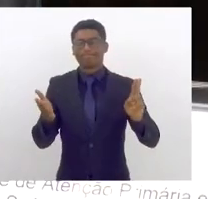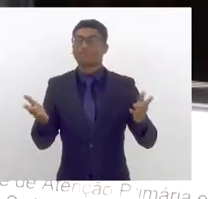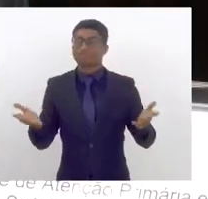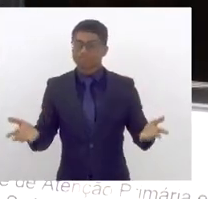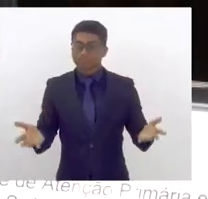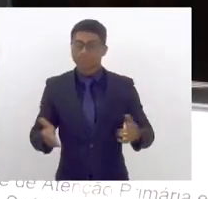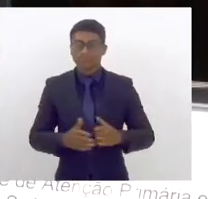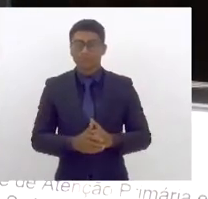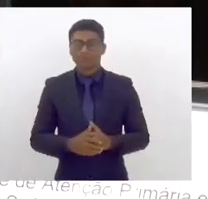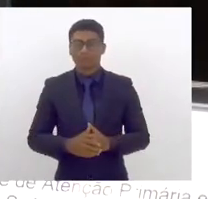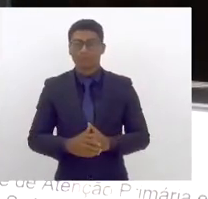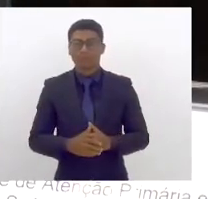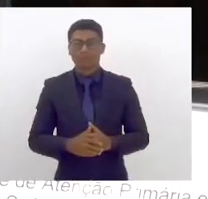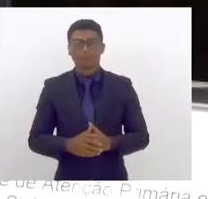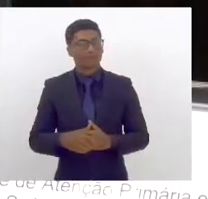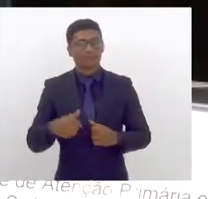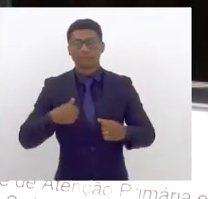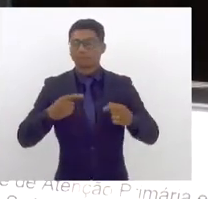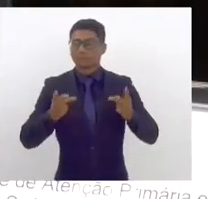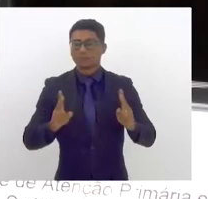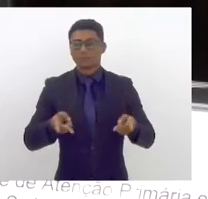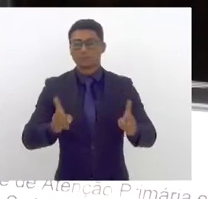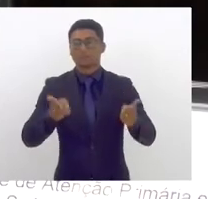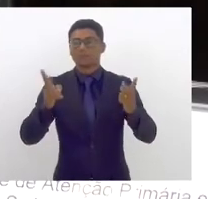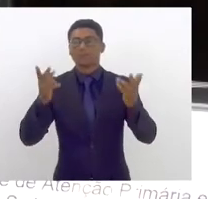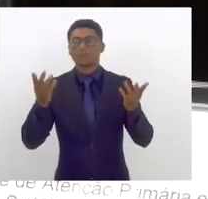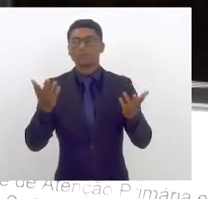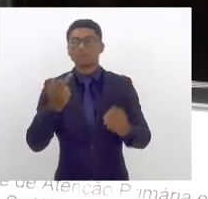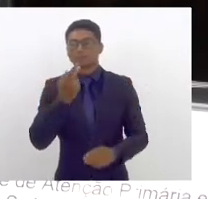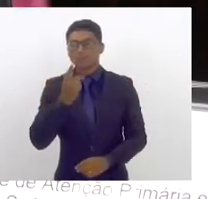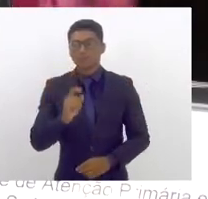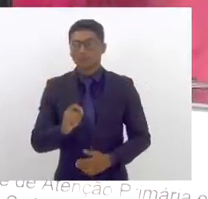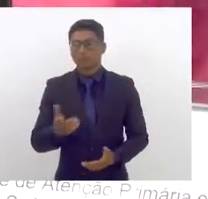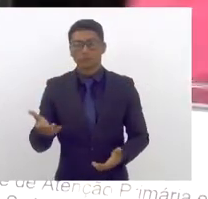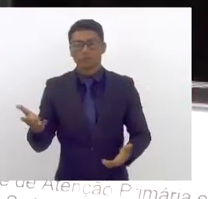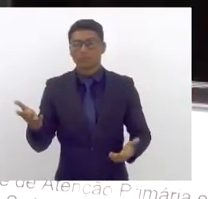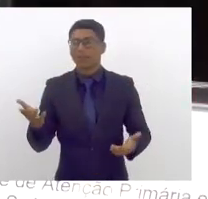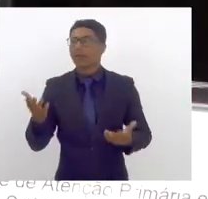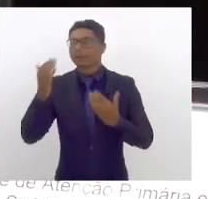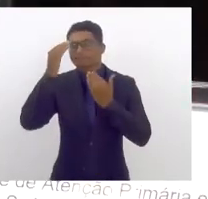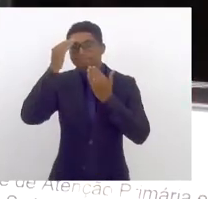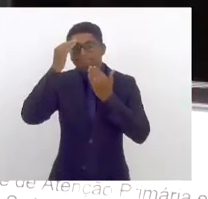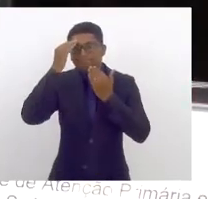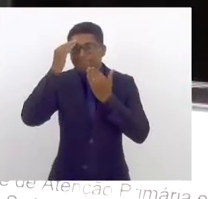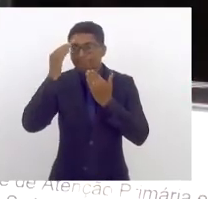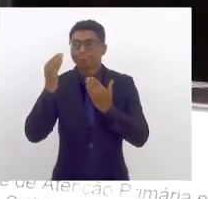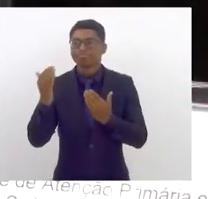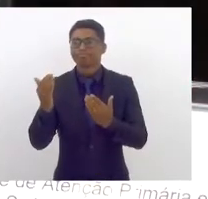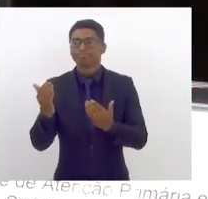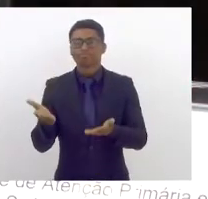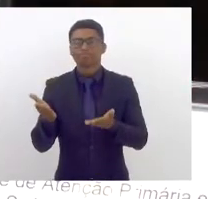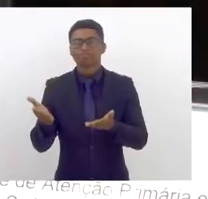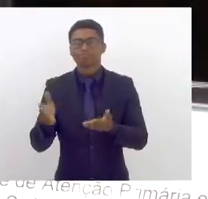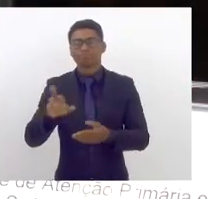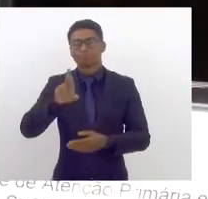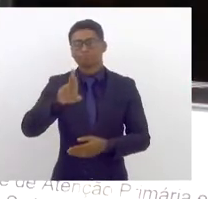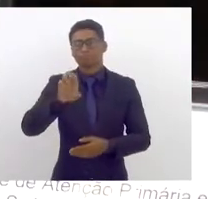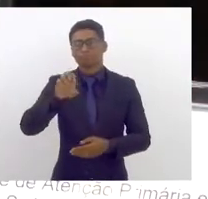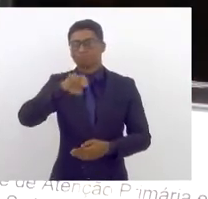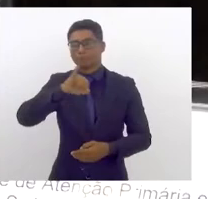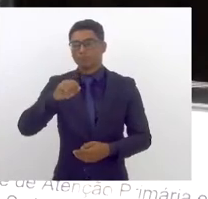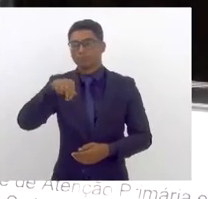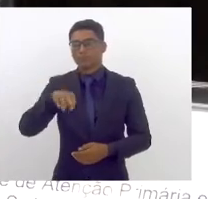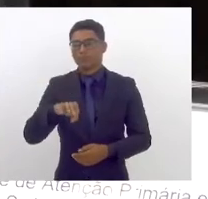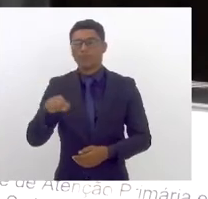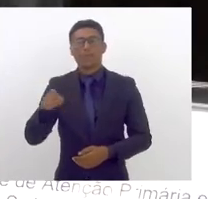sempre que posso é uma forma de agradecimento público a Regiane enquanto mulher enquanto